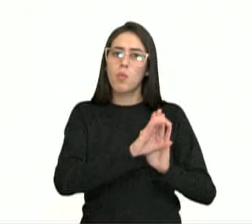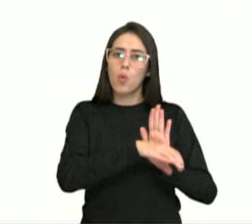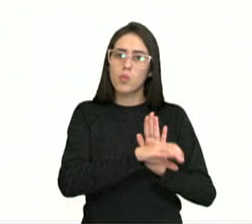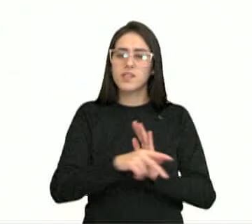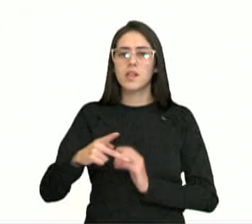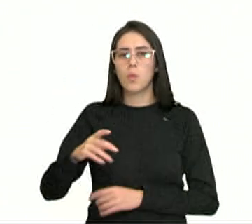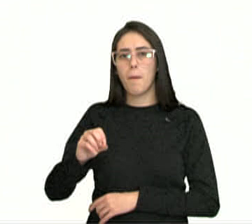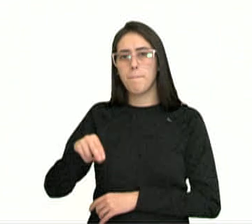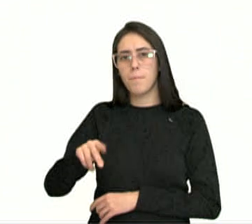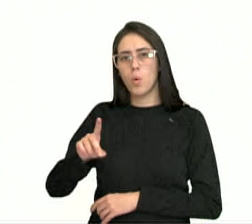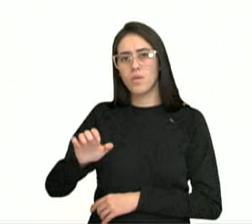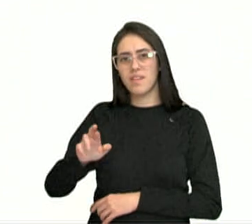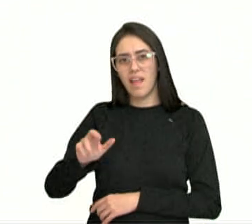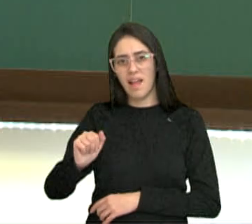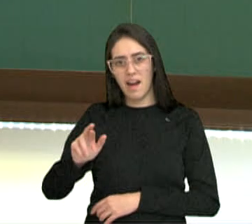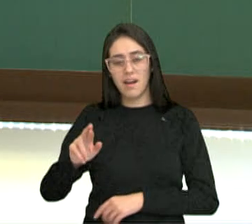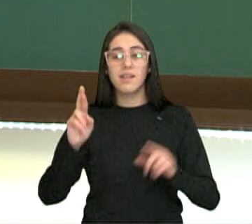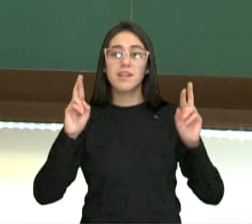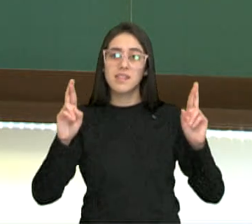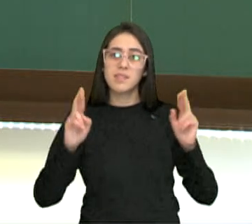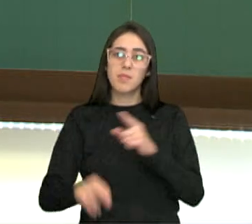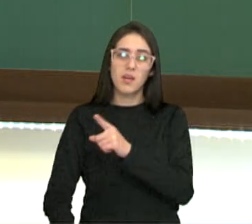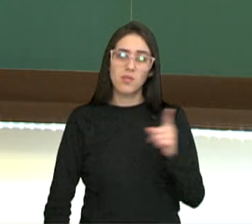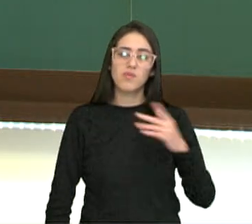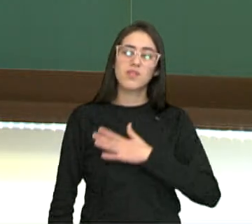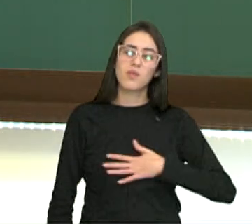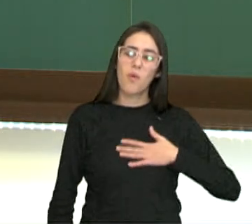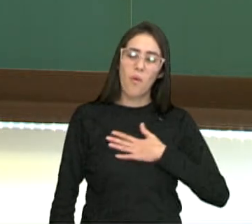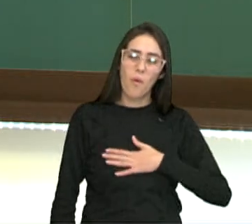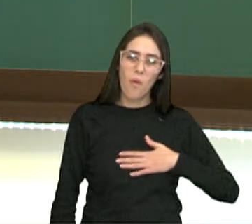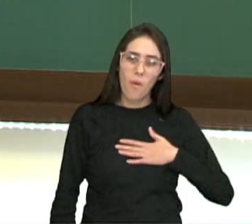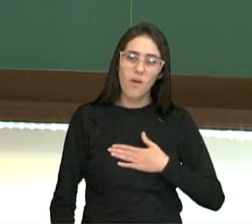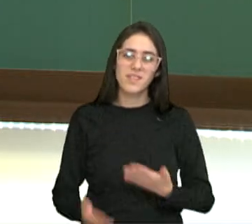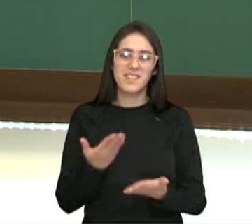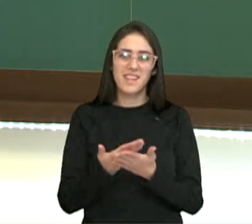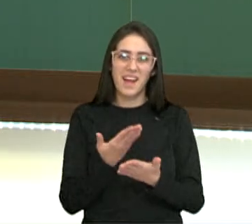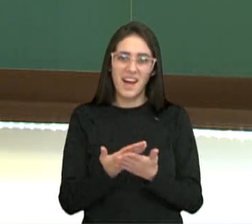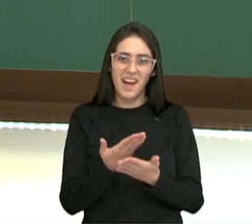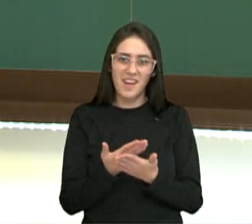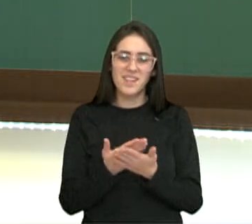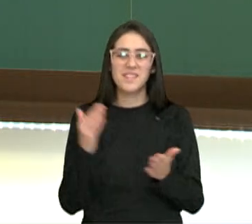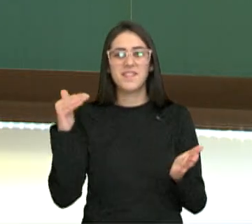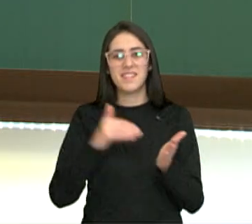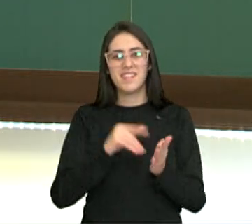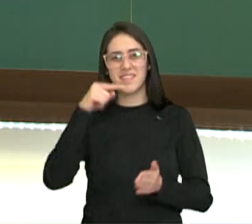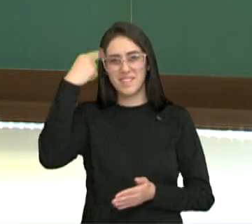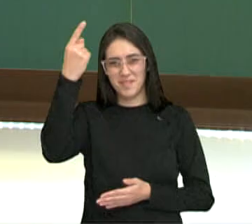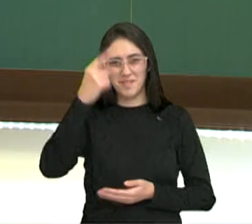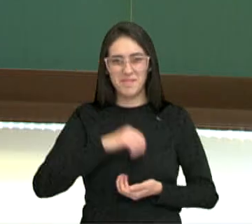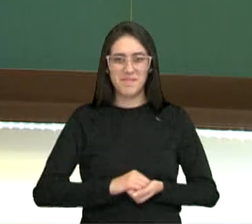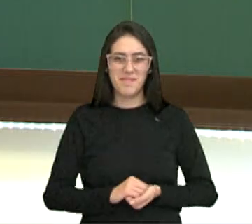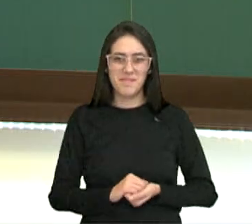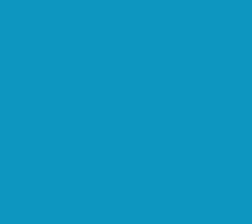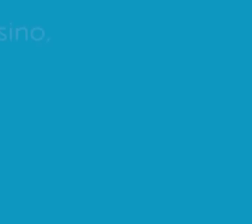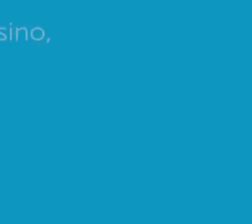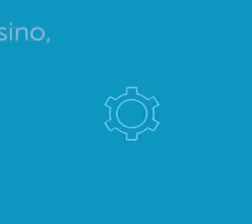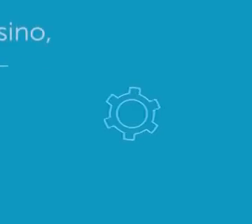ponderar, ok? Eu espero que vocês tenham gostado da nossa aula e até logo!